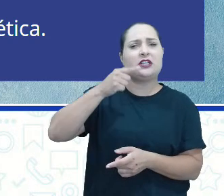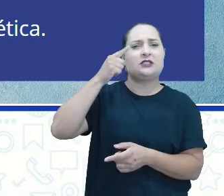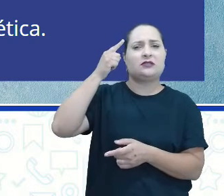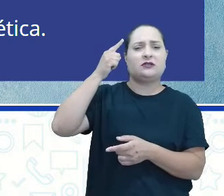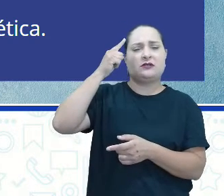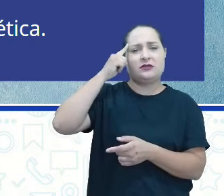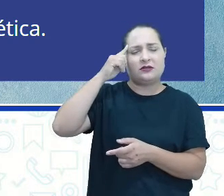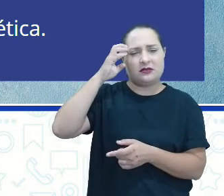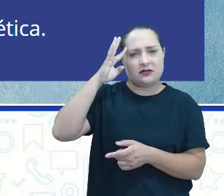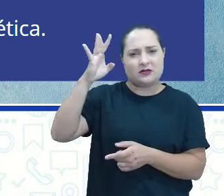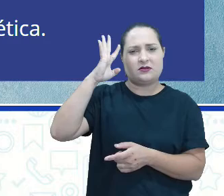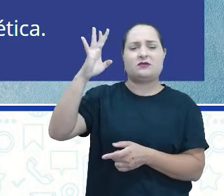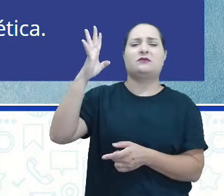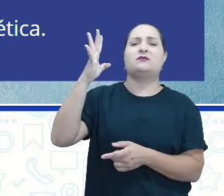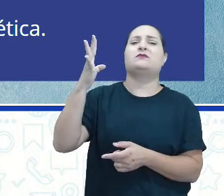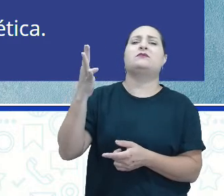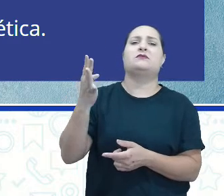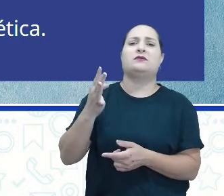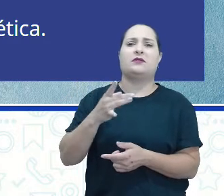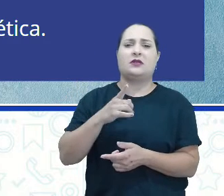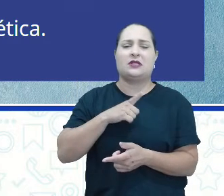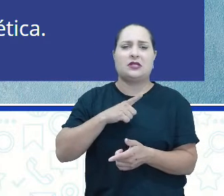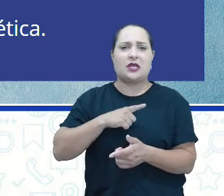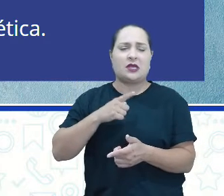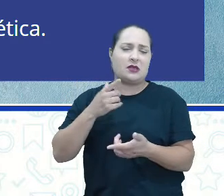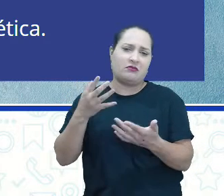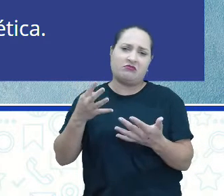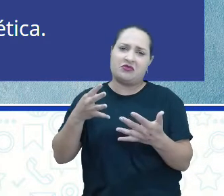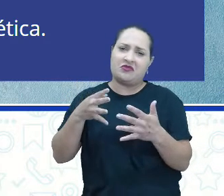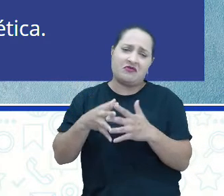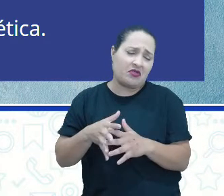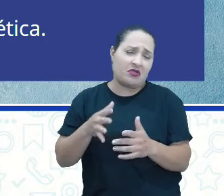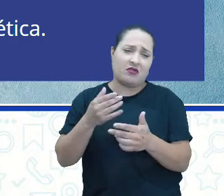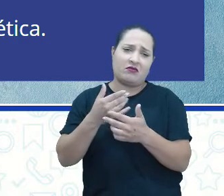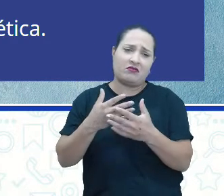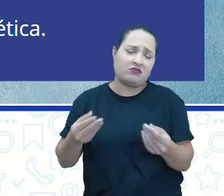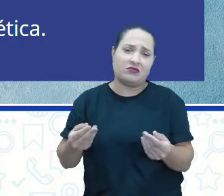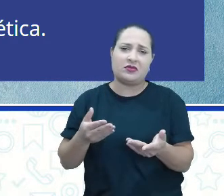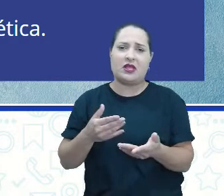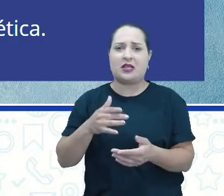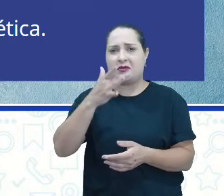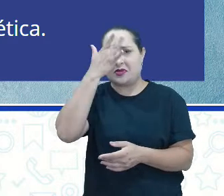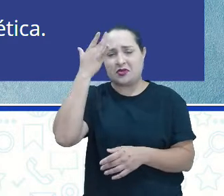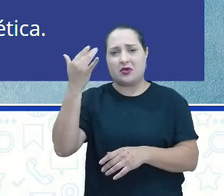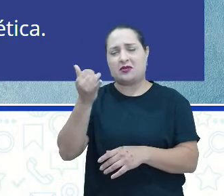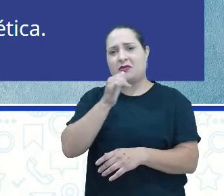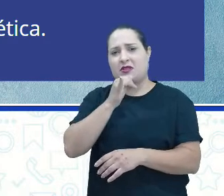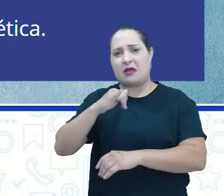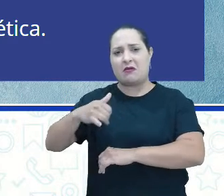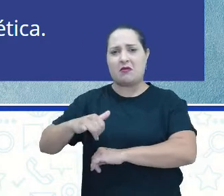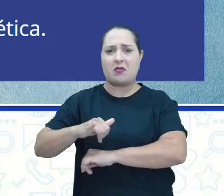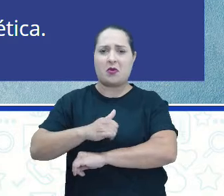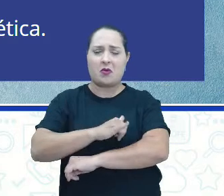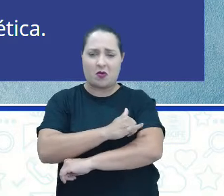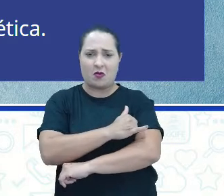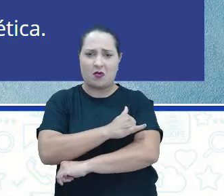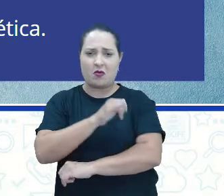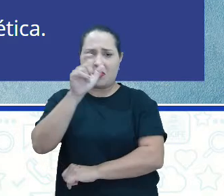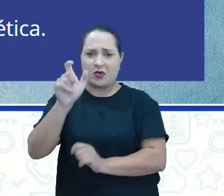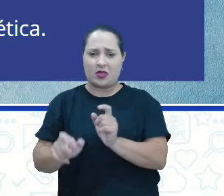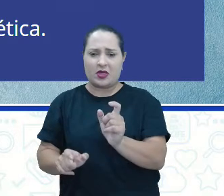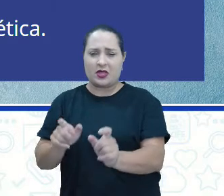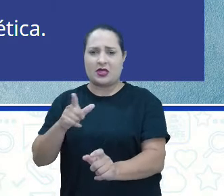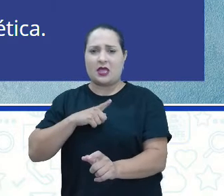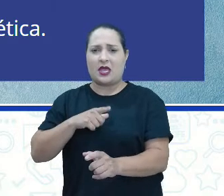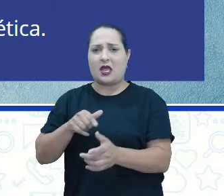e realizações e frustrações. As pessoas gordas são normalmente utilizadas em antes e depois,